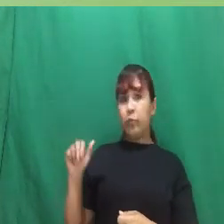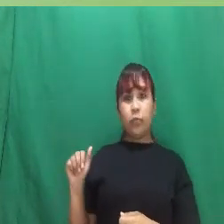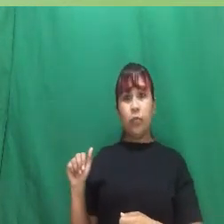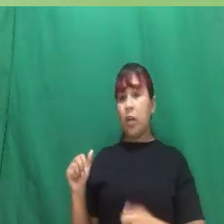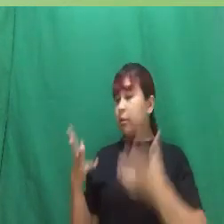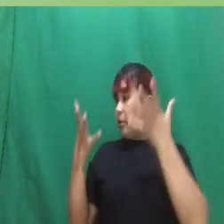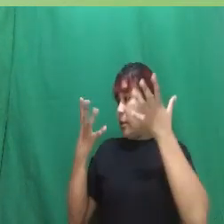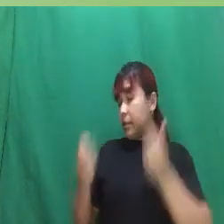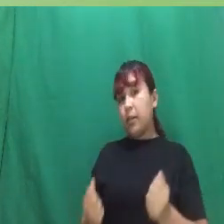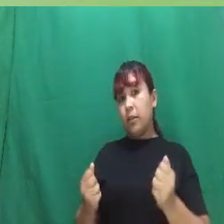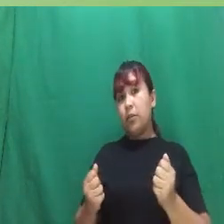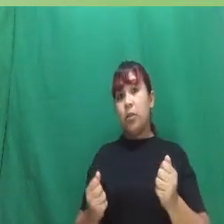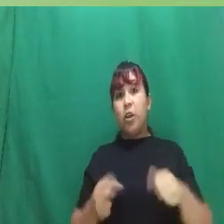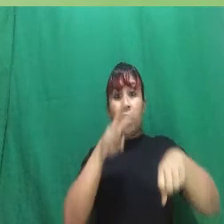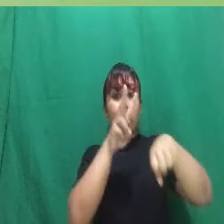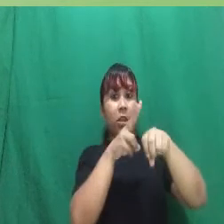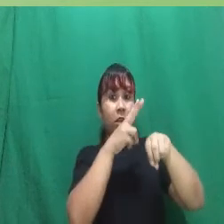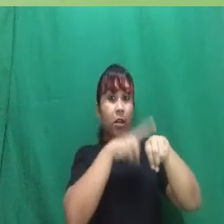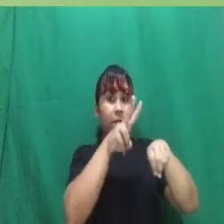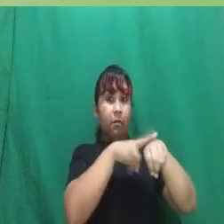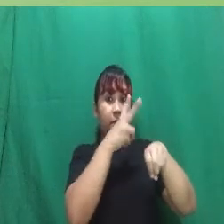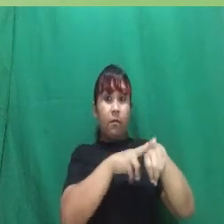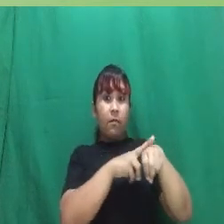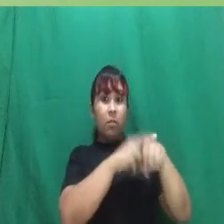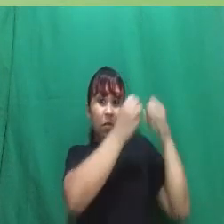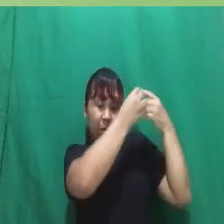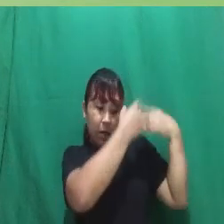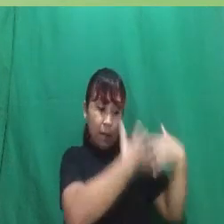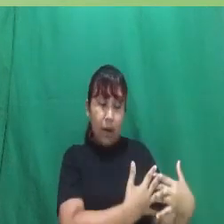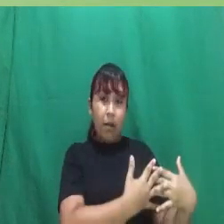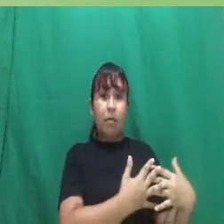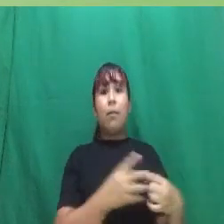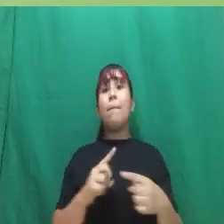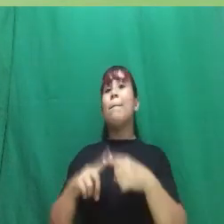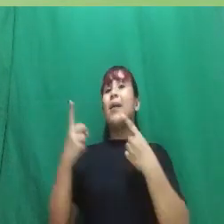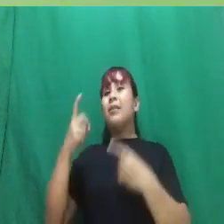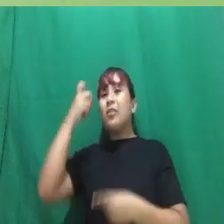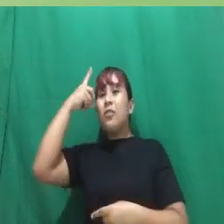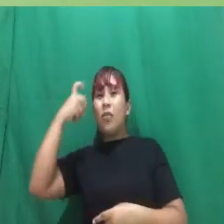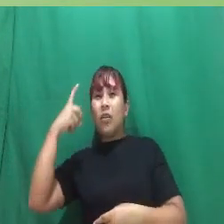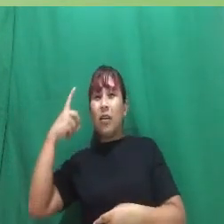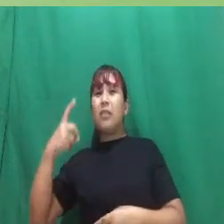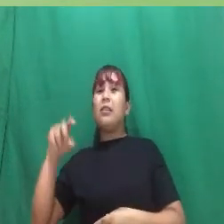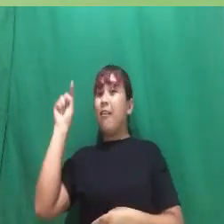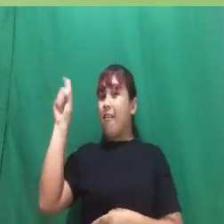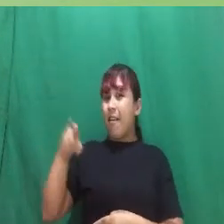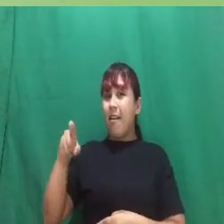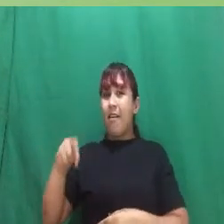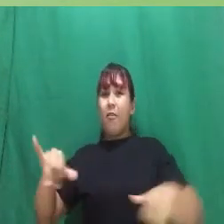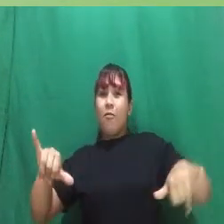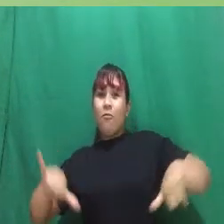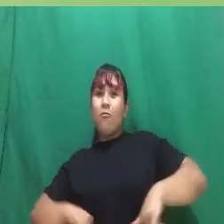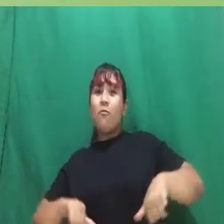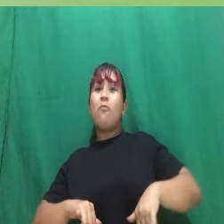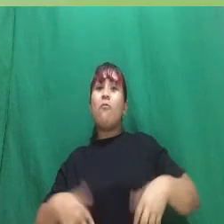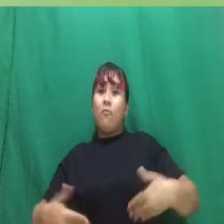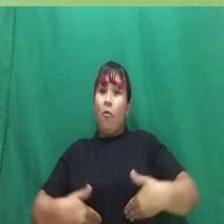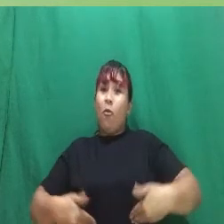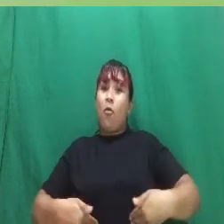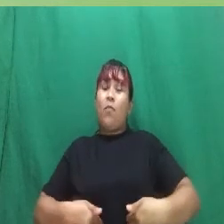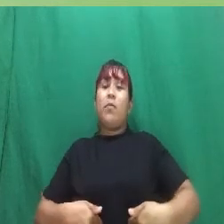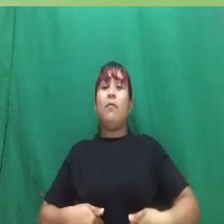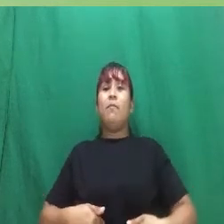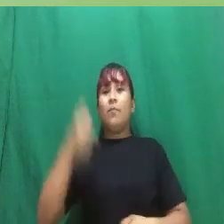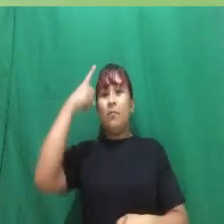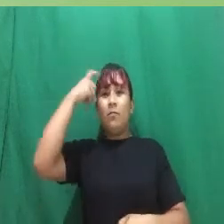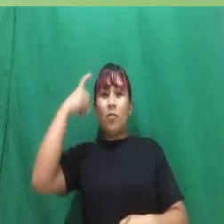é violência. Uma propriedade pode ser recuperada, vidas não." Então, esse trecho assim, é